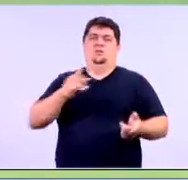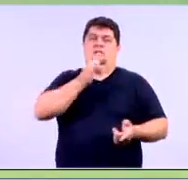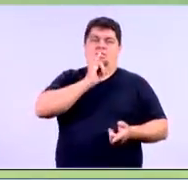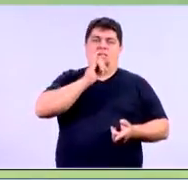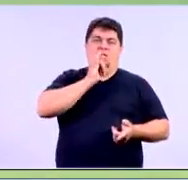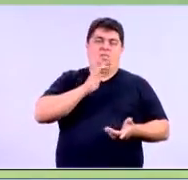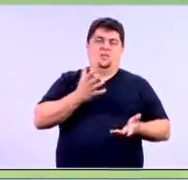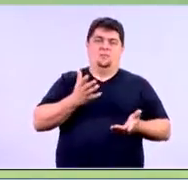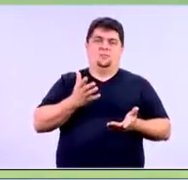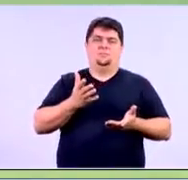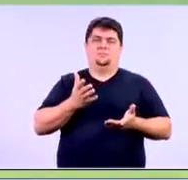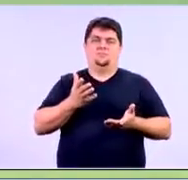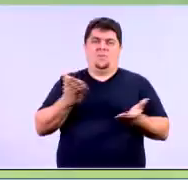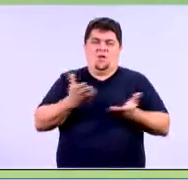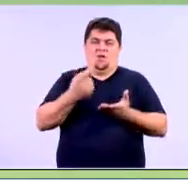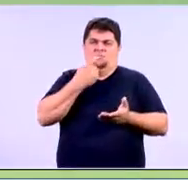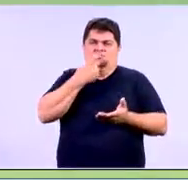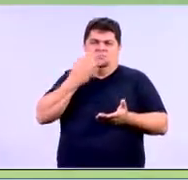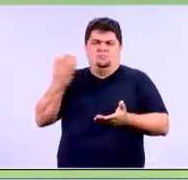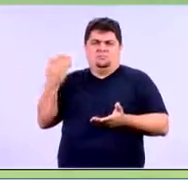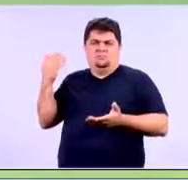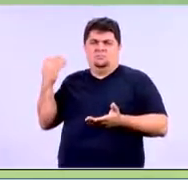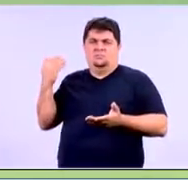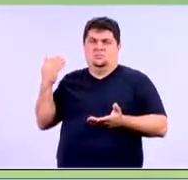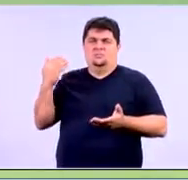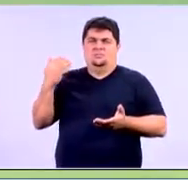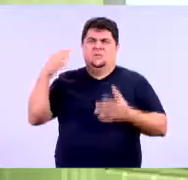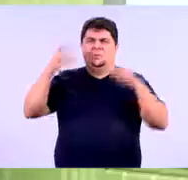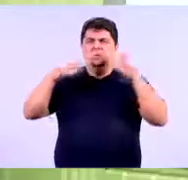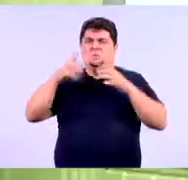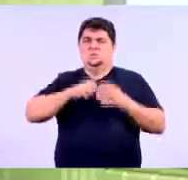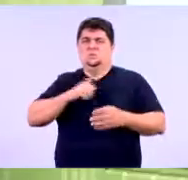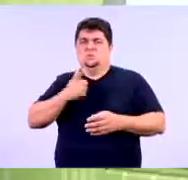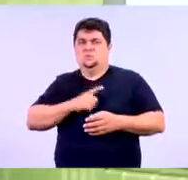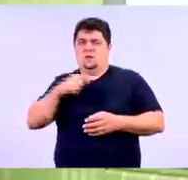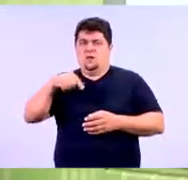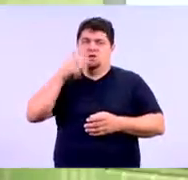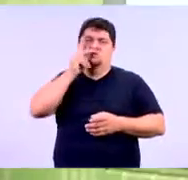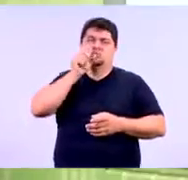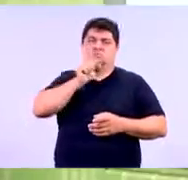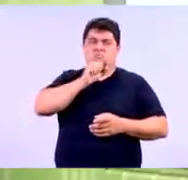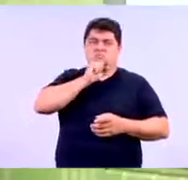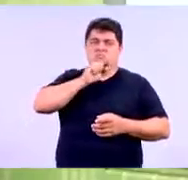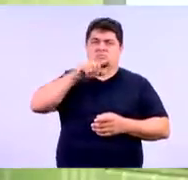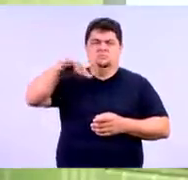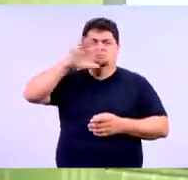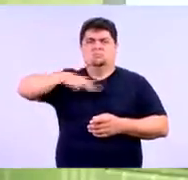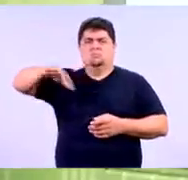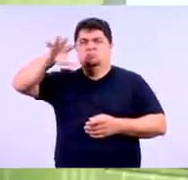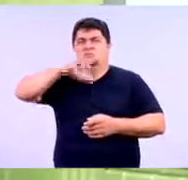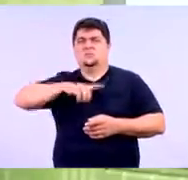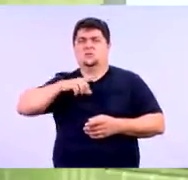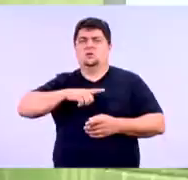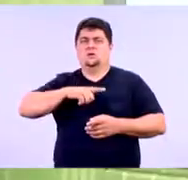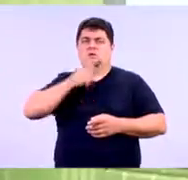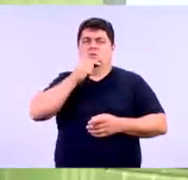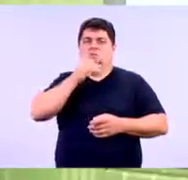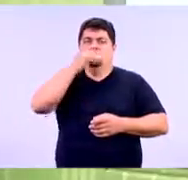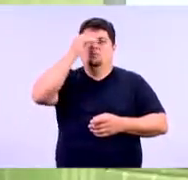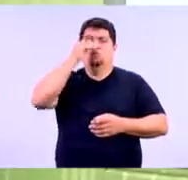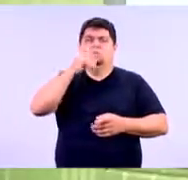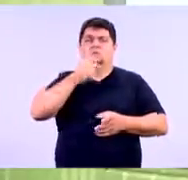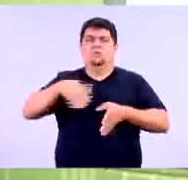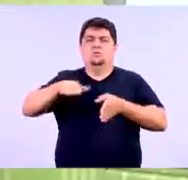exemplo disso, que nós tivemos no último inverno, aqui na nossa região, que foi a cheia do